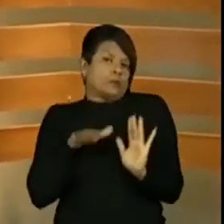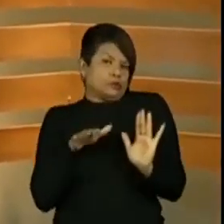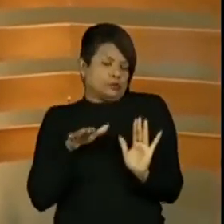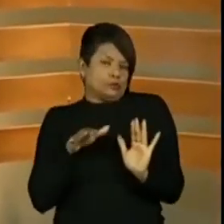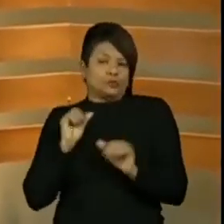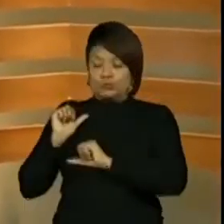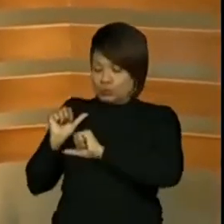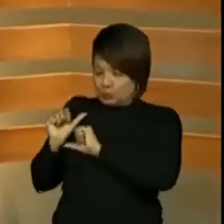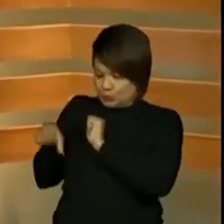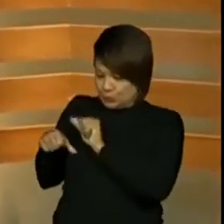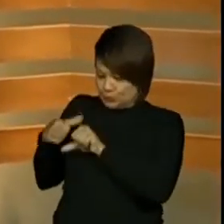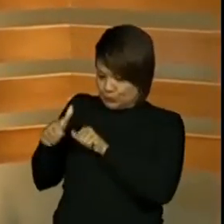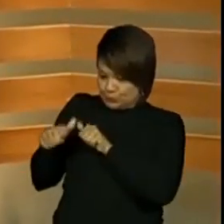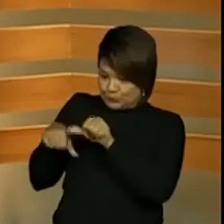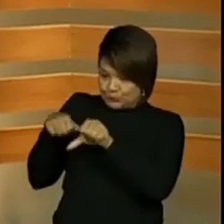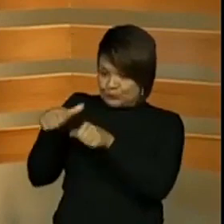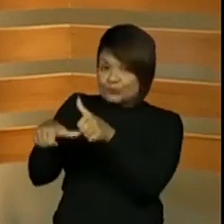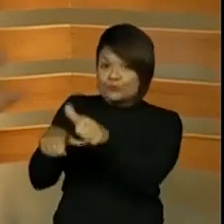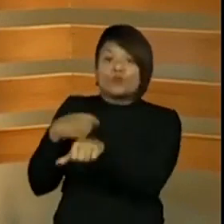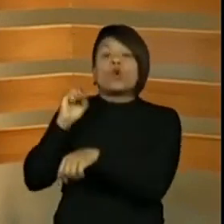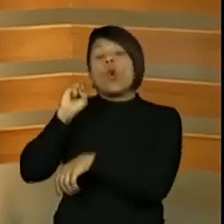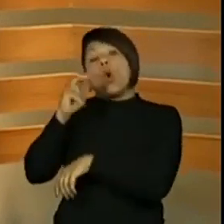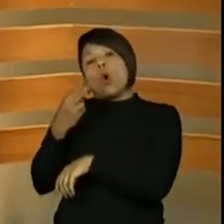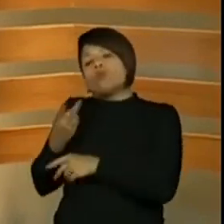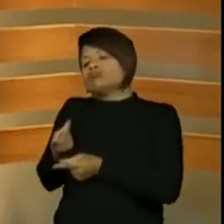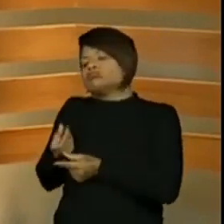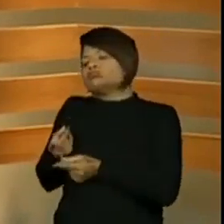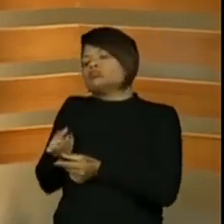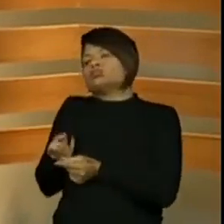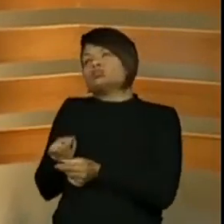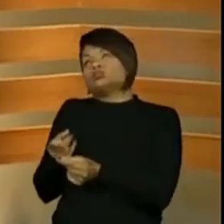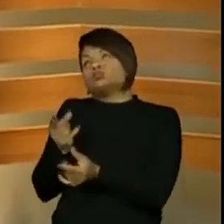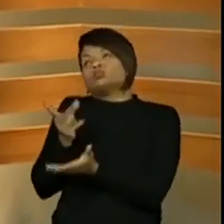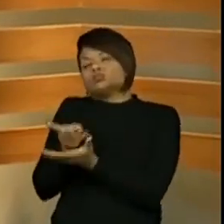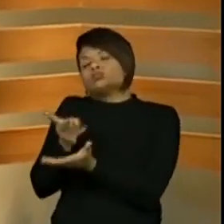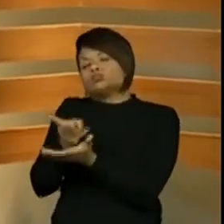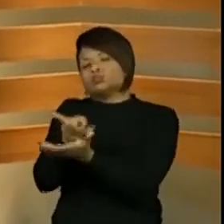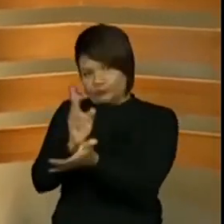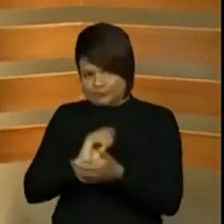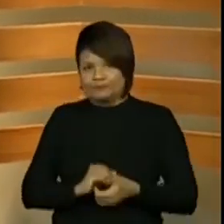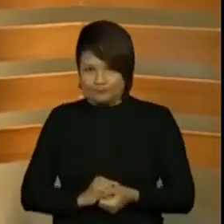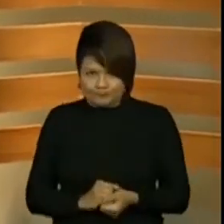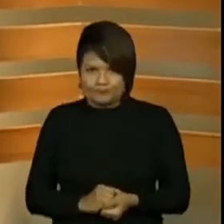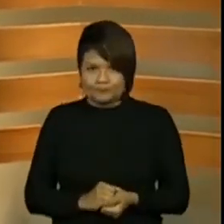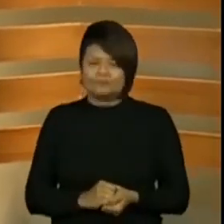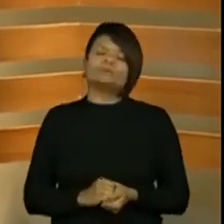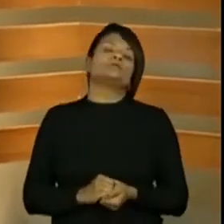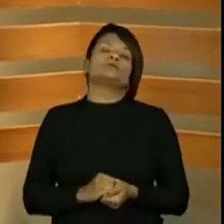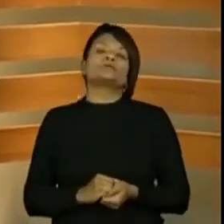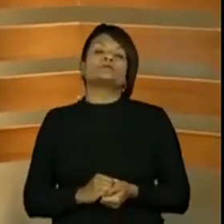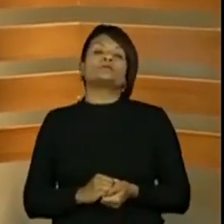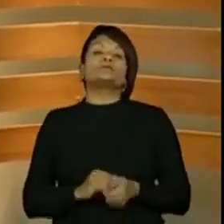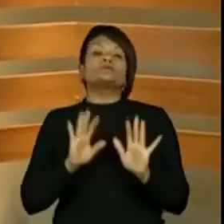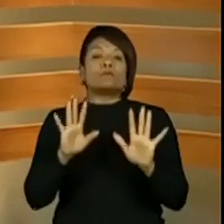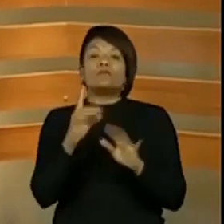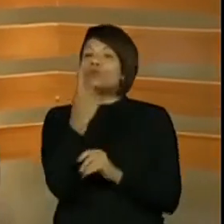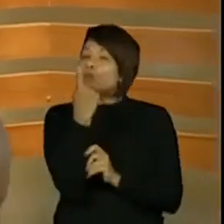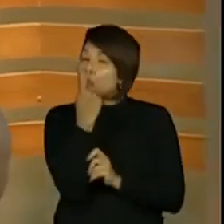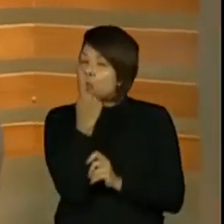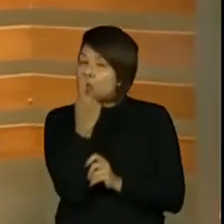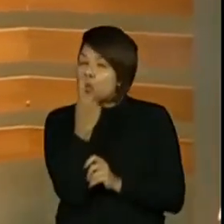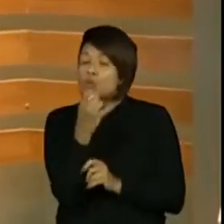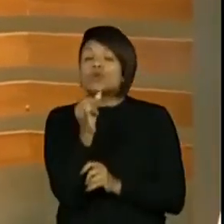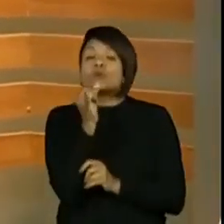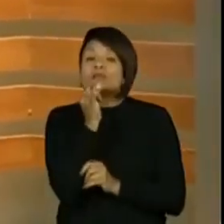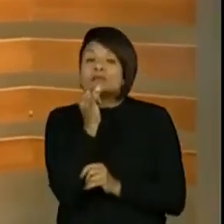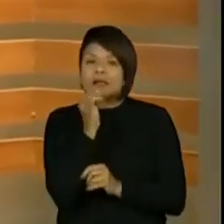que a gente colocou o tema de transformações. Eu peguei um único exemplo, que foi